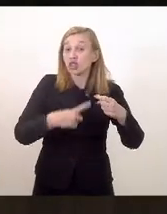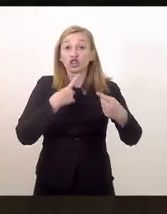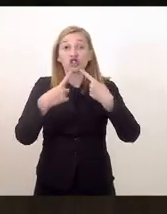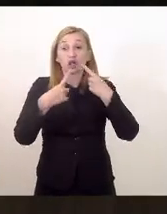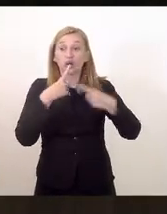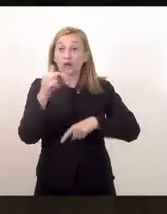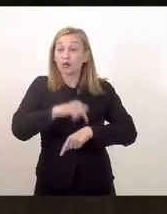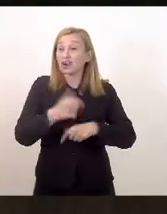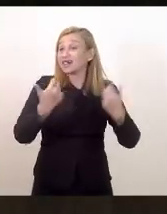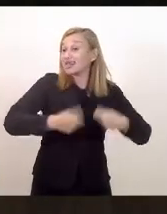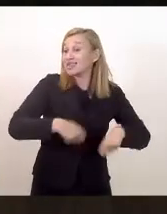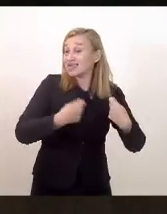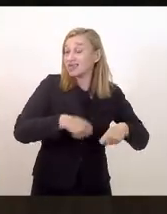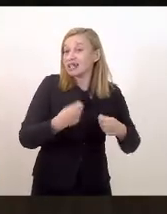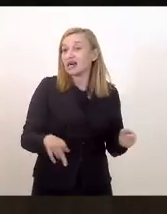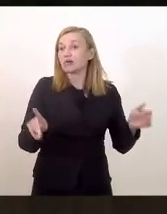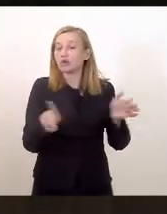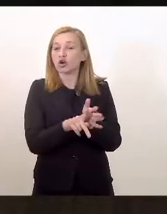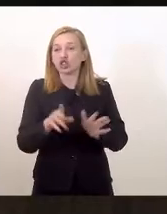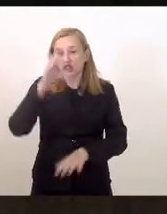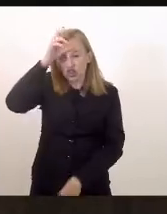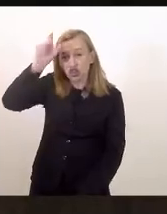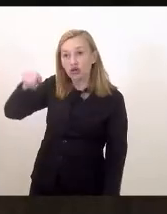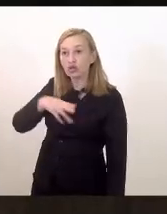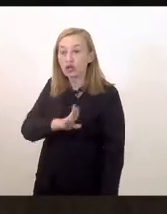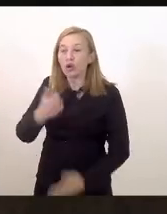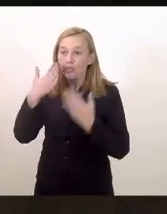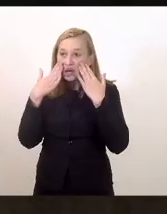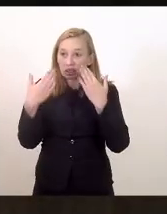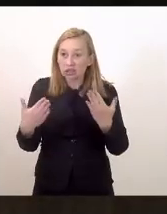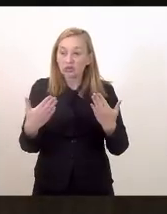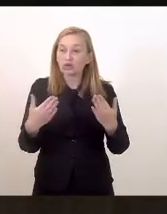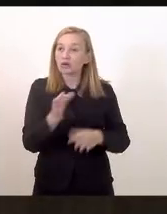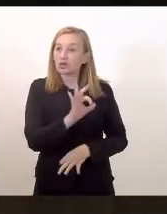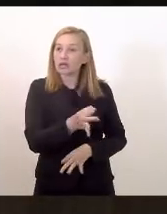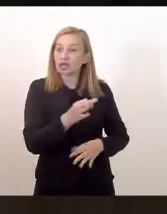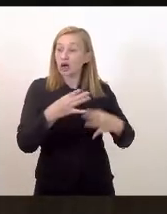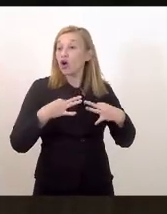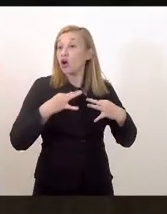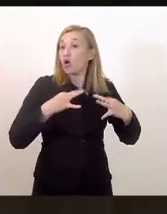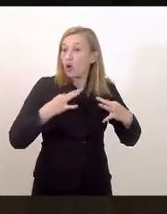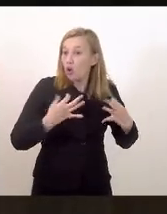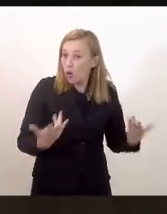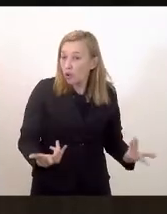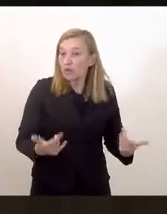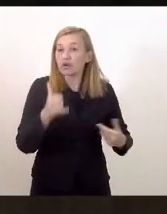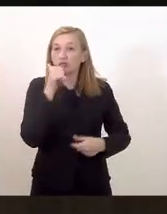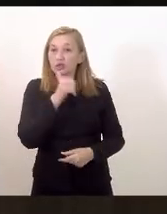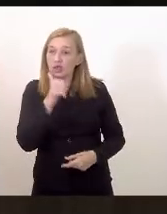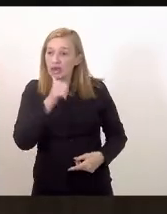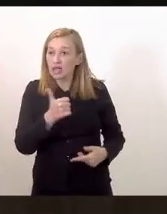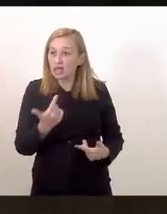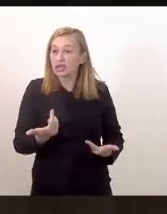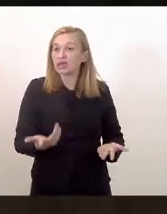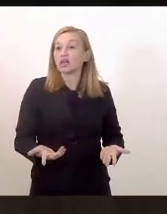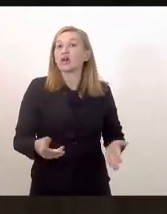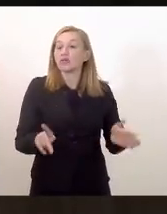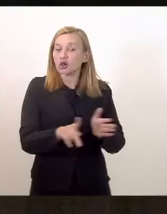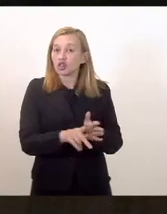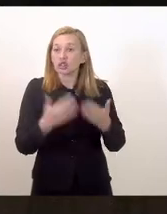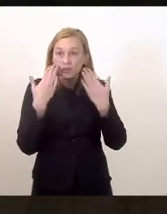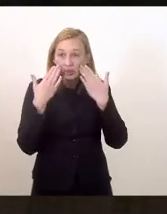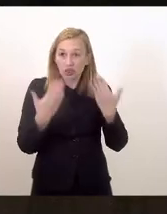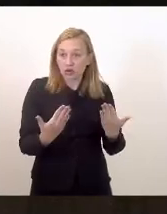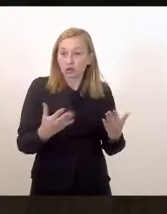da necessidade, o projeto Chaju apresentou, inclusive, para vestimentas para essas mulheres, enfim, projeto que a gente